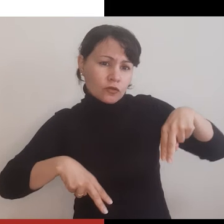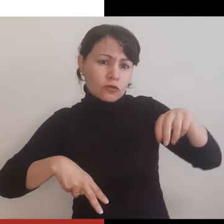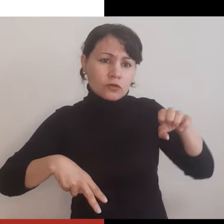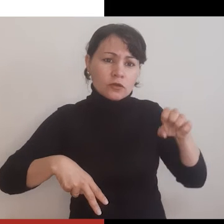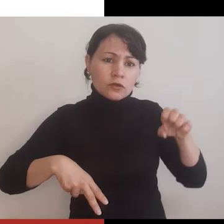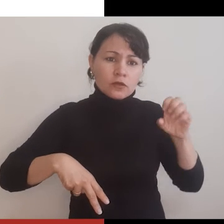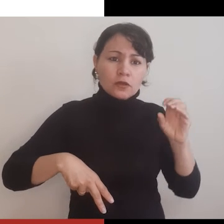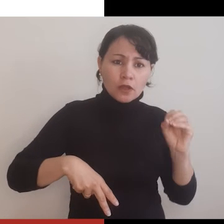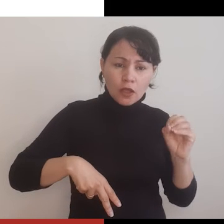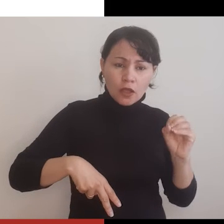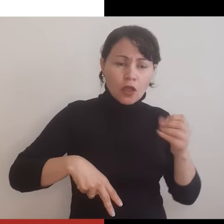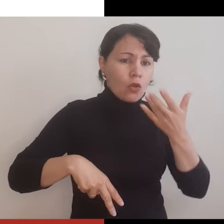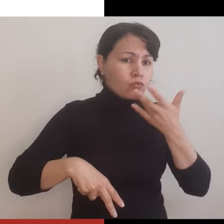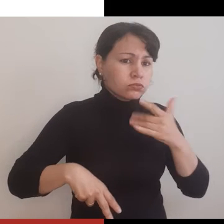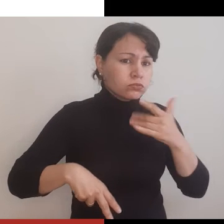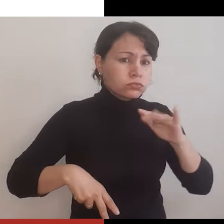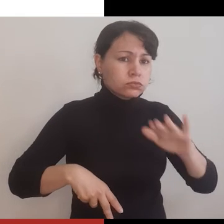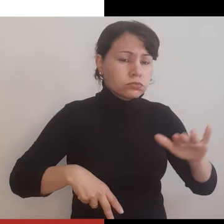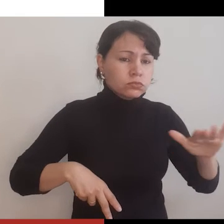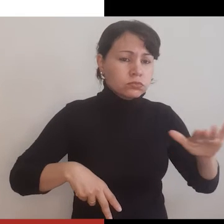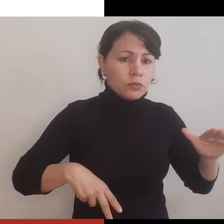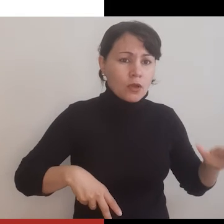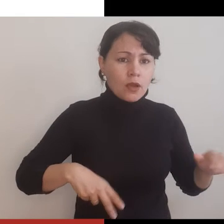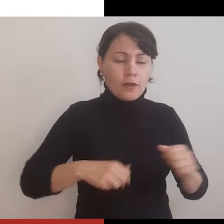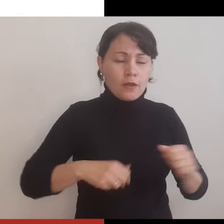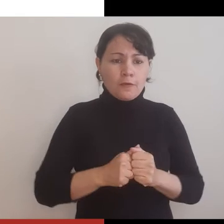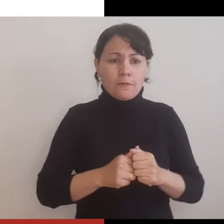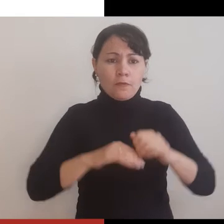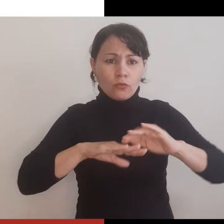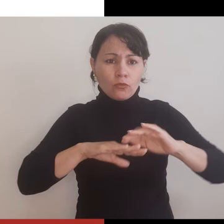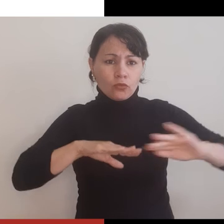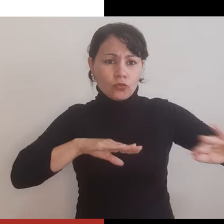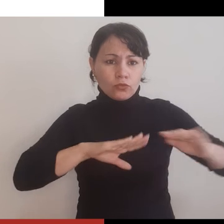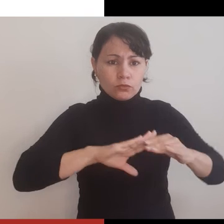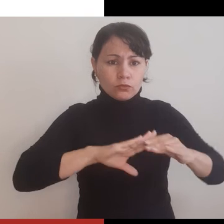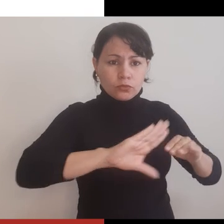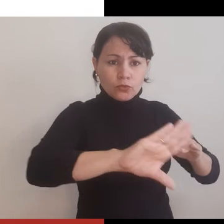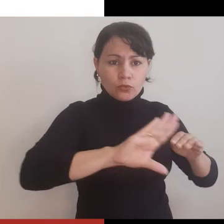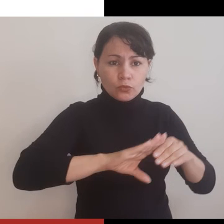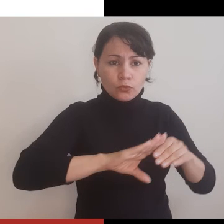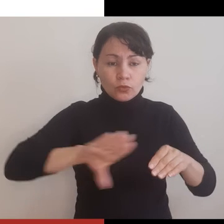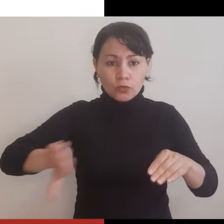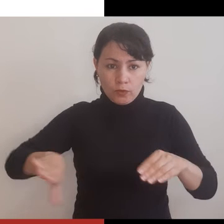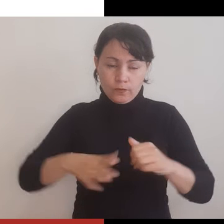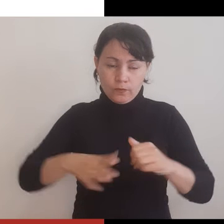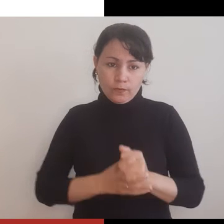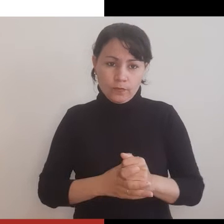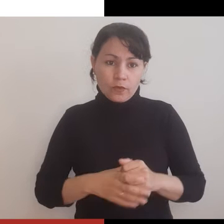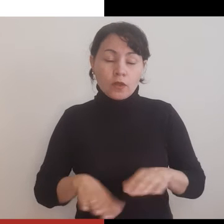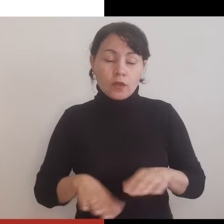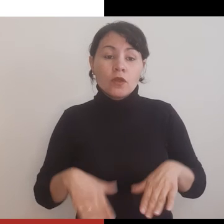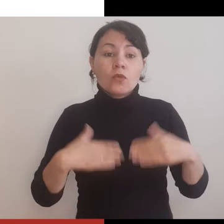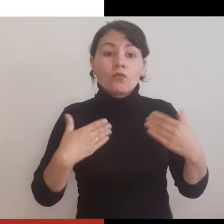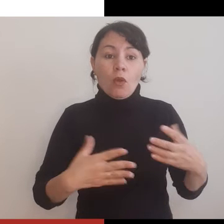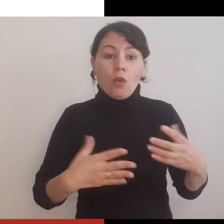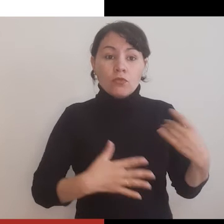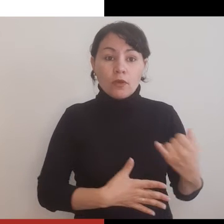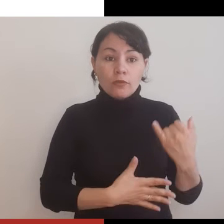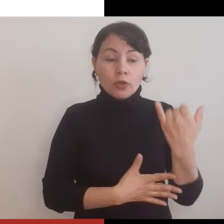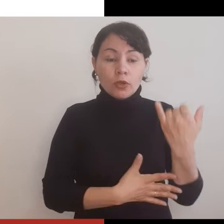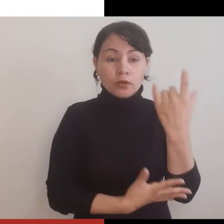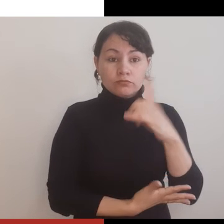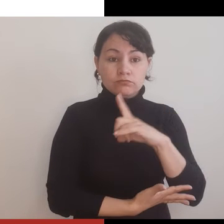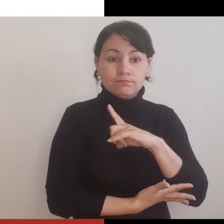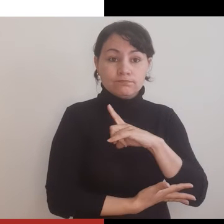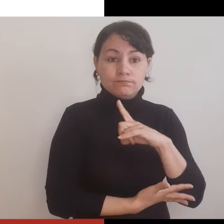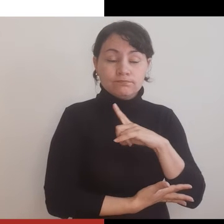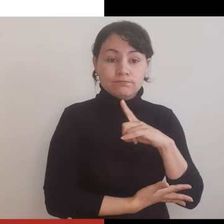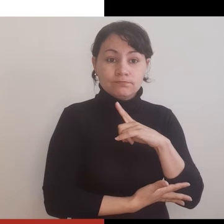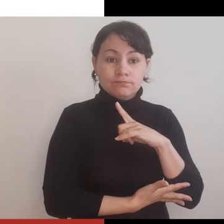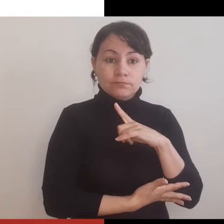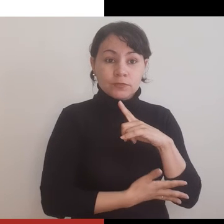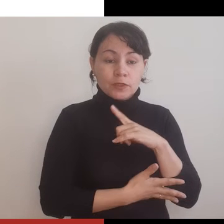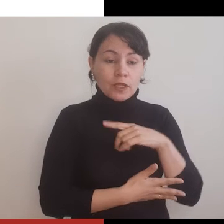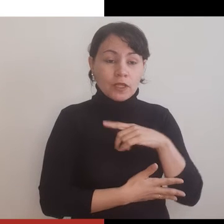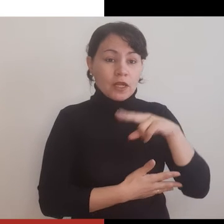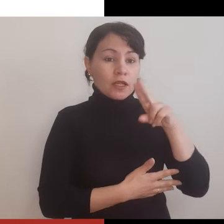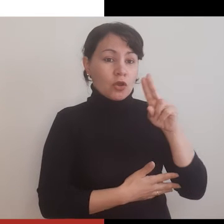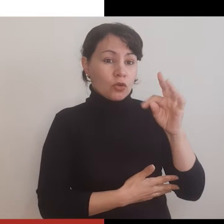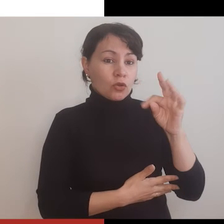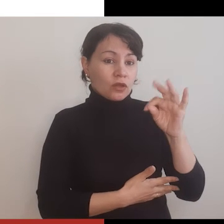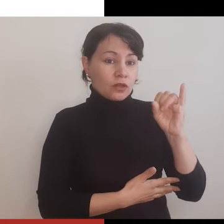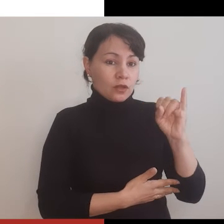tenho os pediátricos, são apenas os pediátricos. E qual a importância da gente ter essas